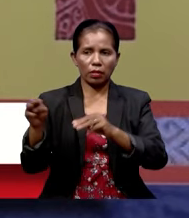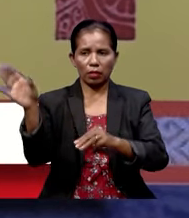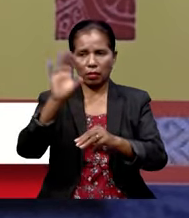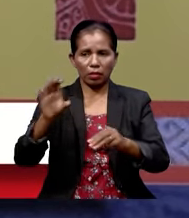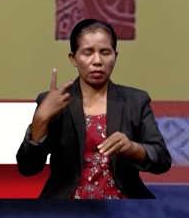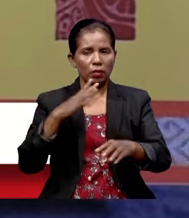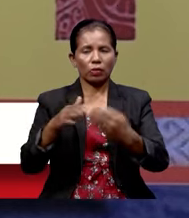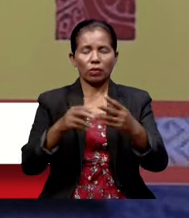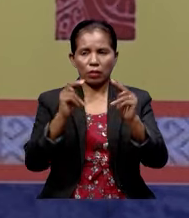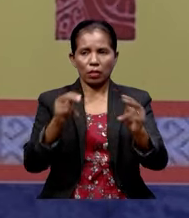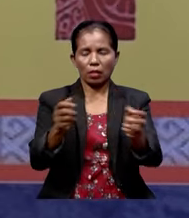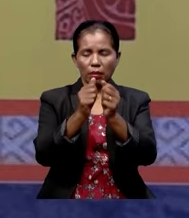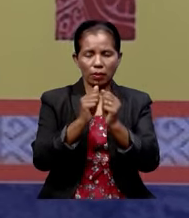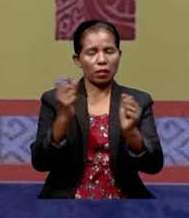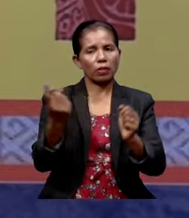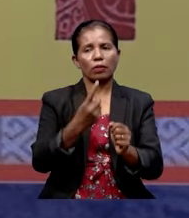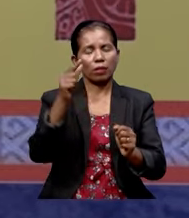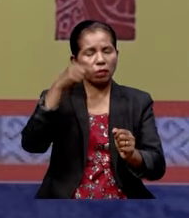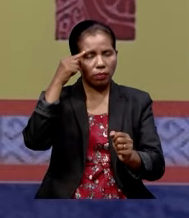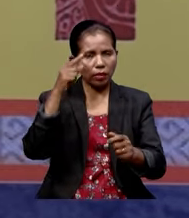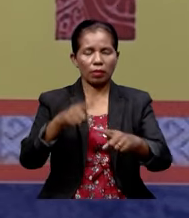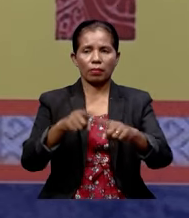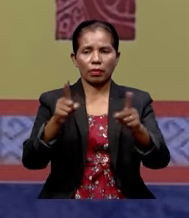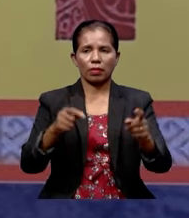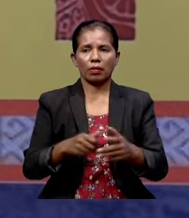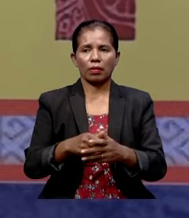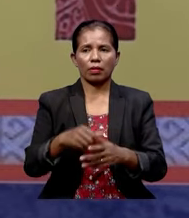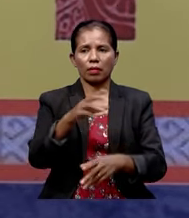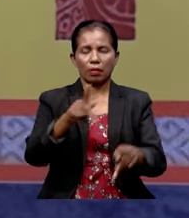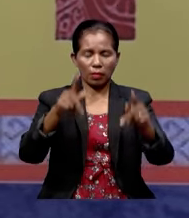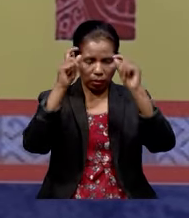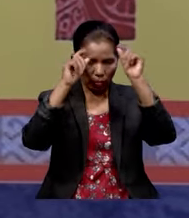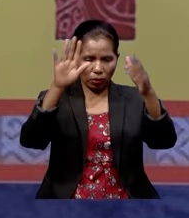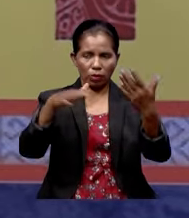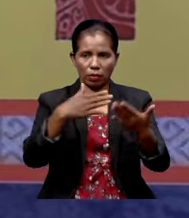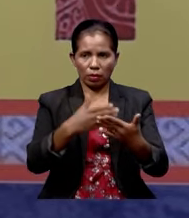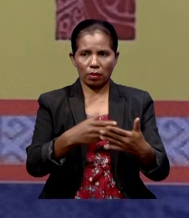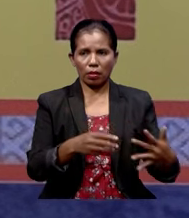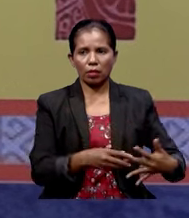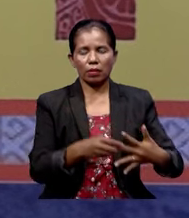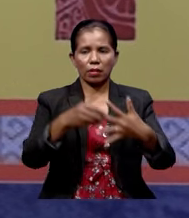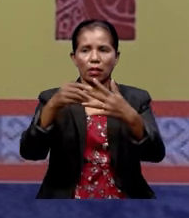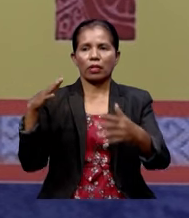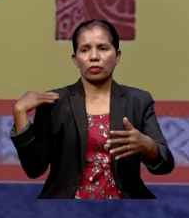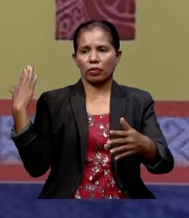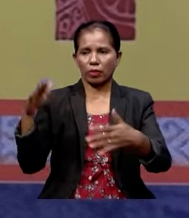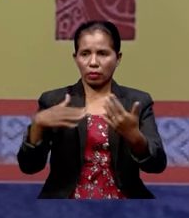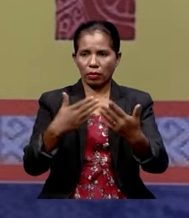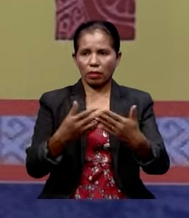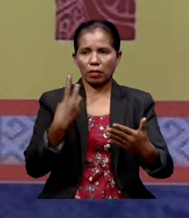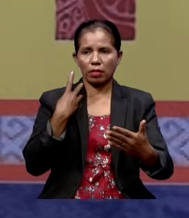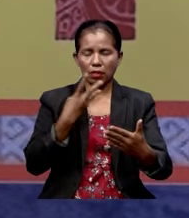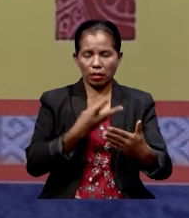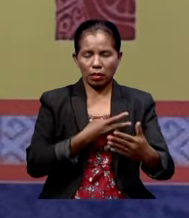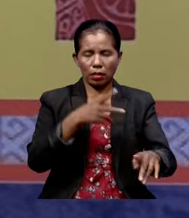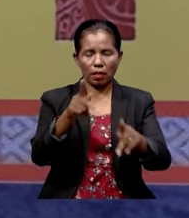tem a Mahuto. Lá o governo de Maibê, Timor-Leste, de Liu, jovens e tem a comunidade